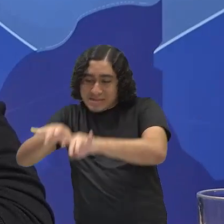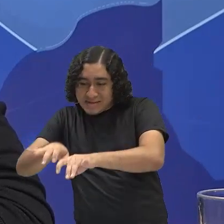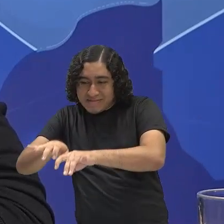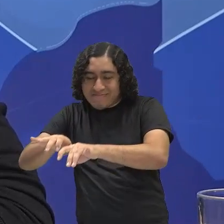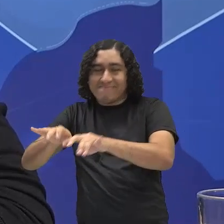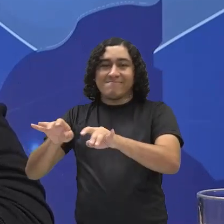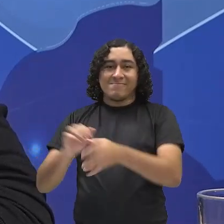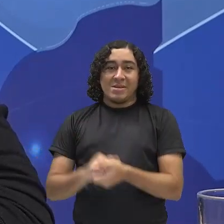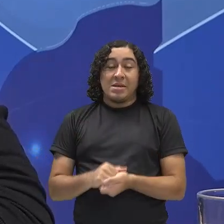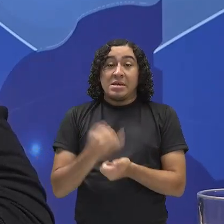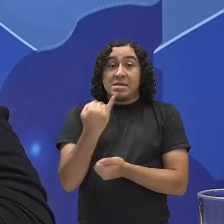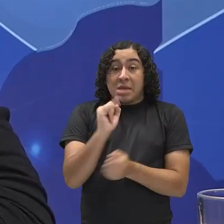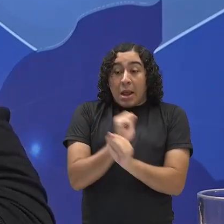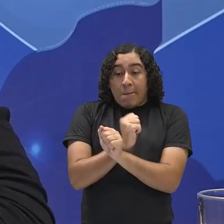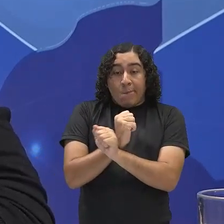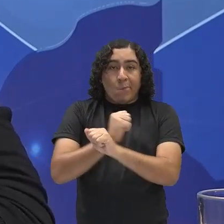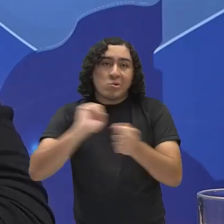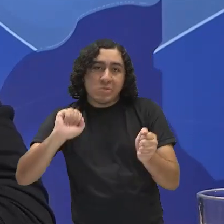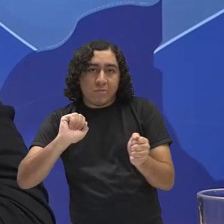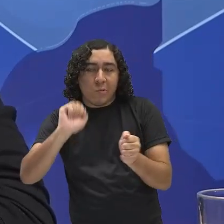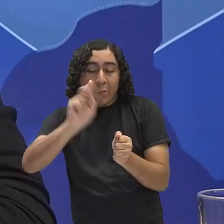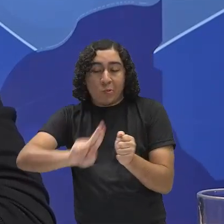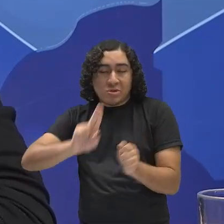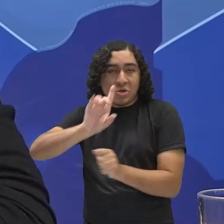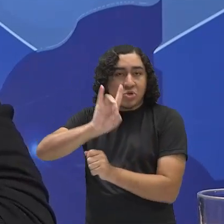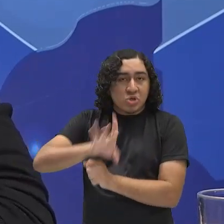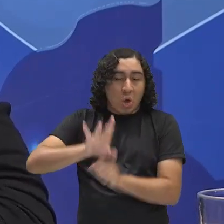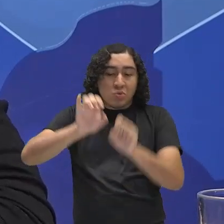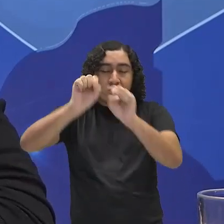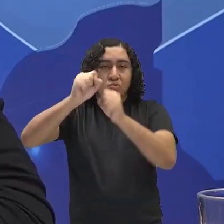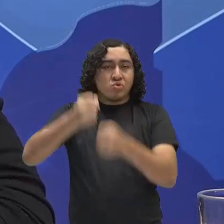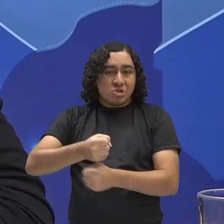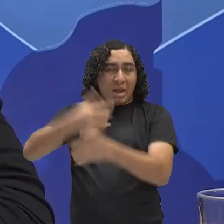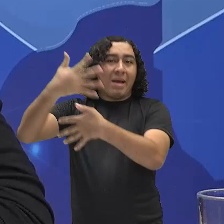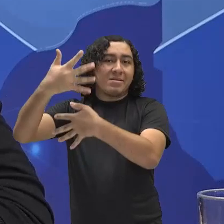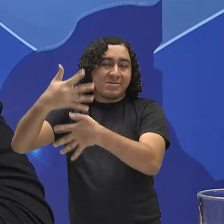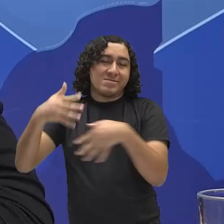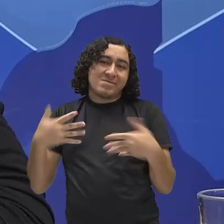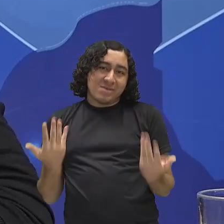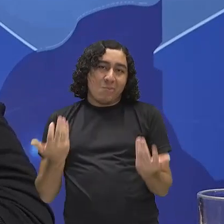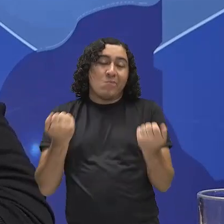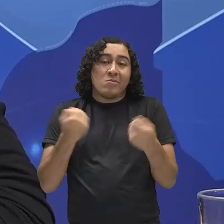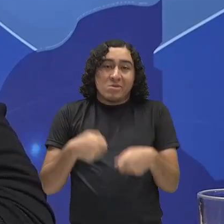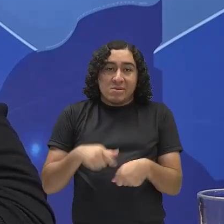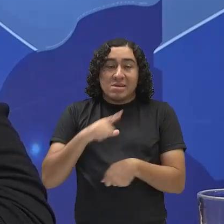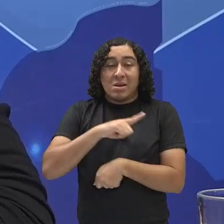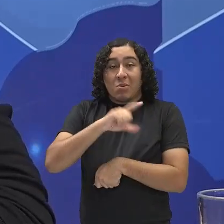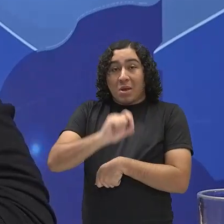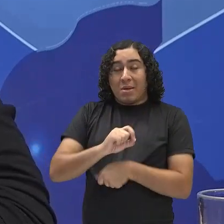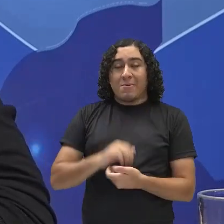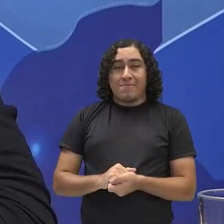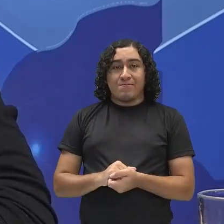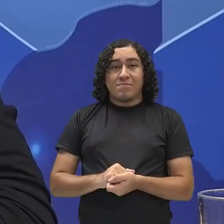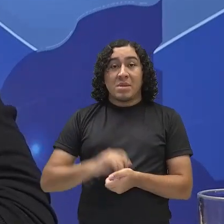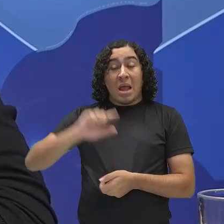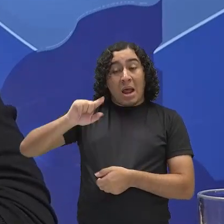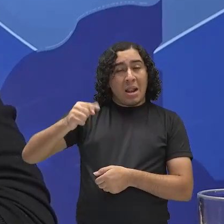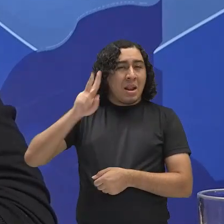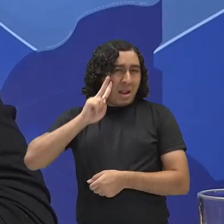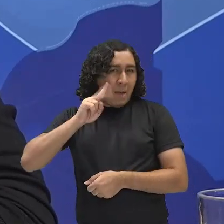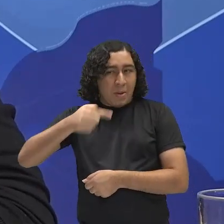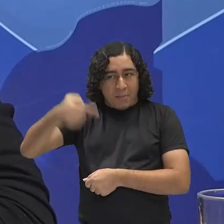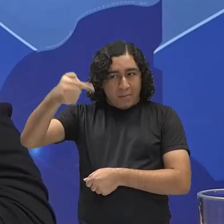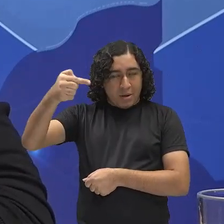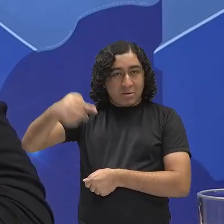possível tratar esse problema no atendimento técnico, então a gente já parte para a nossa prioridade B. E qual é a nossa